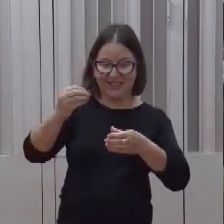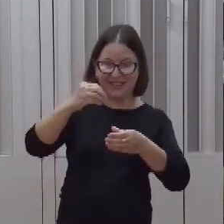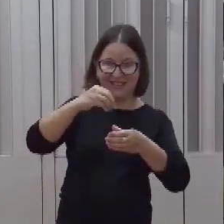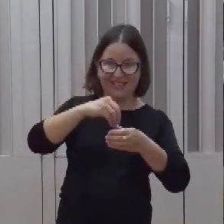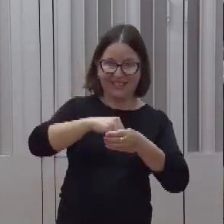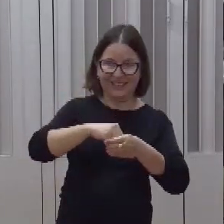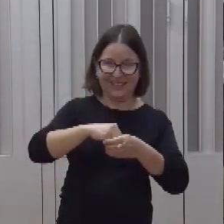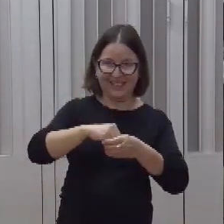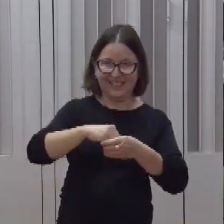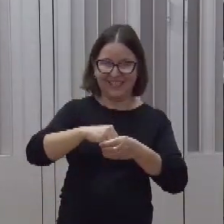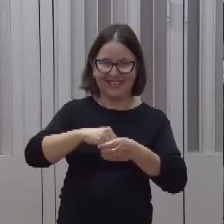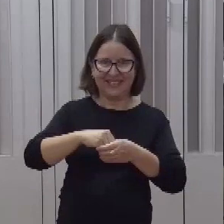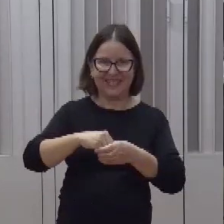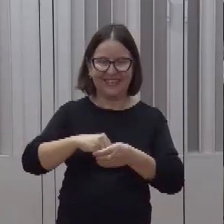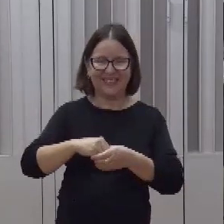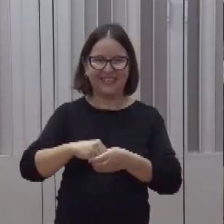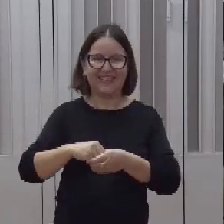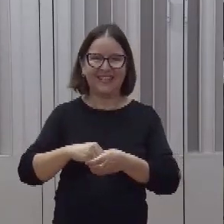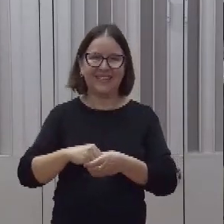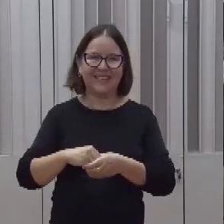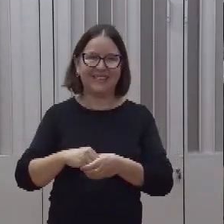os gentios naquela oliveira.